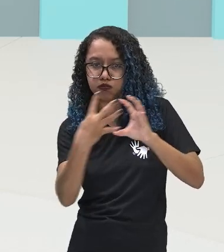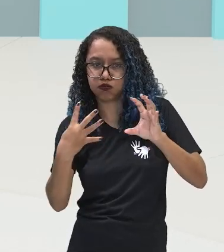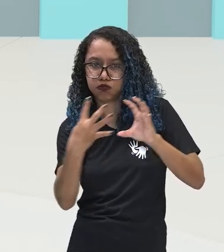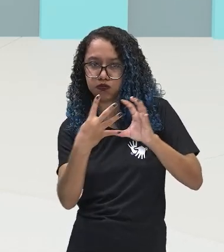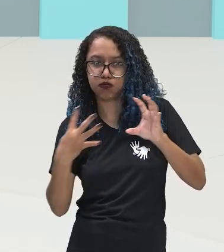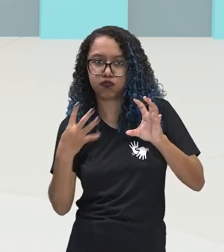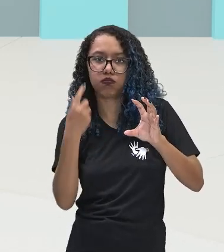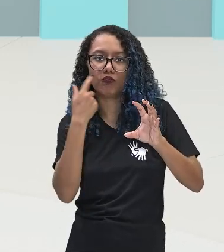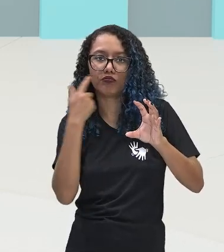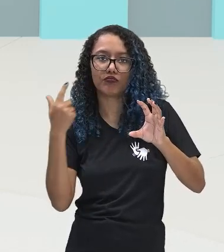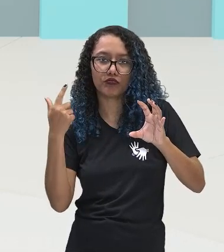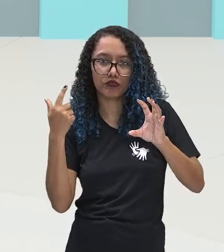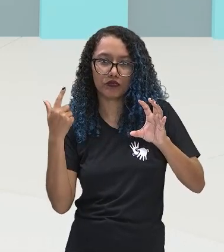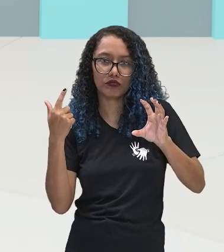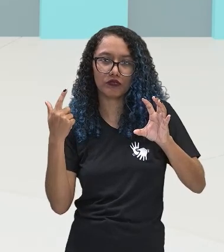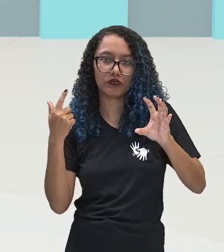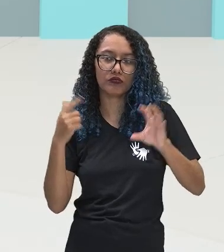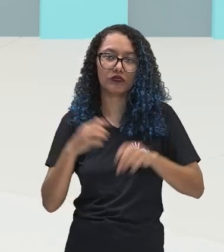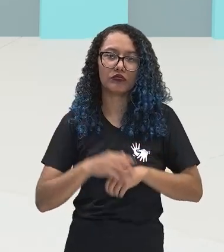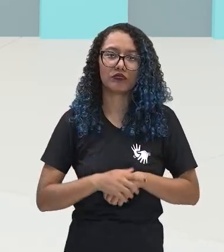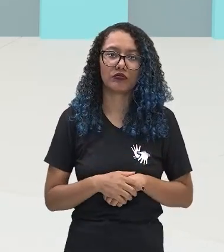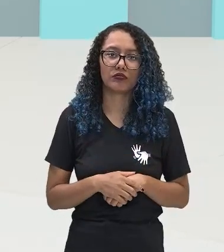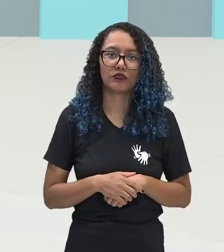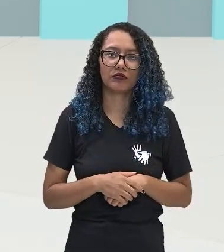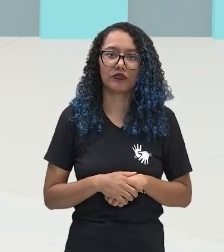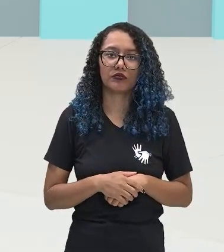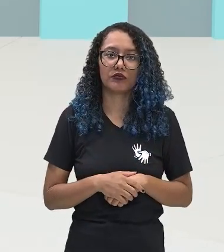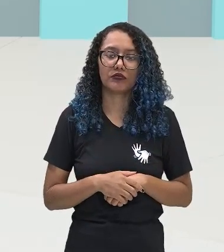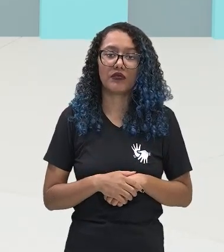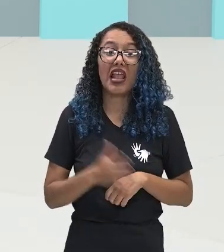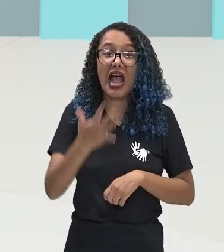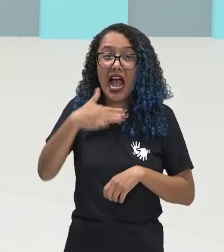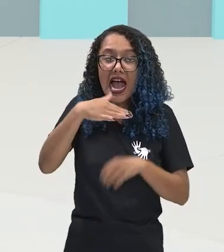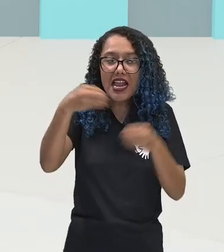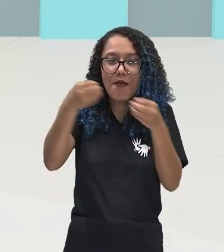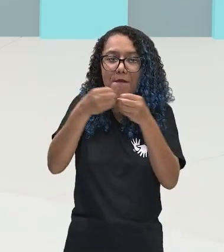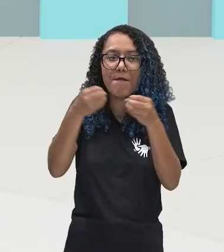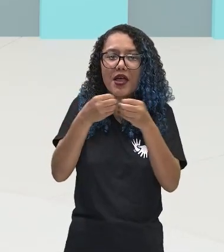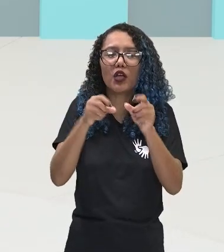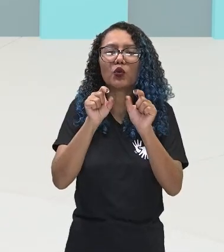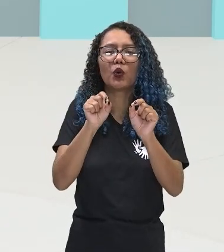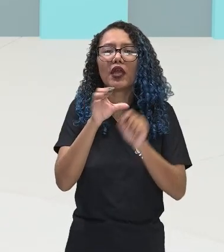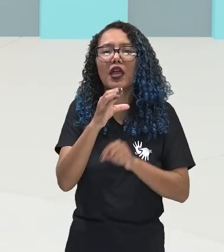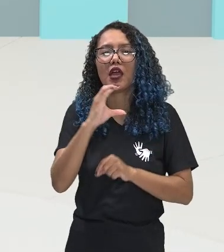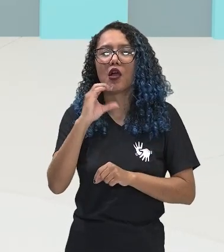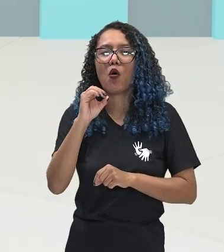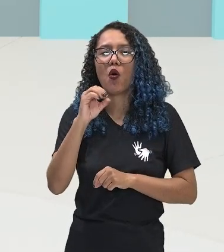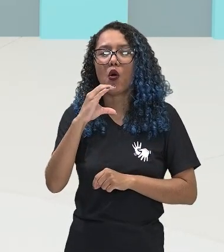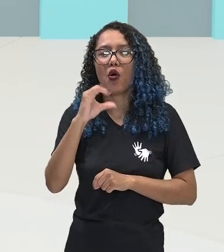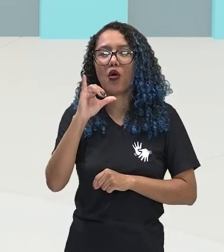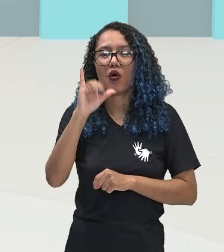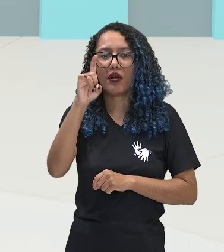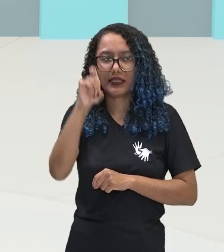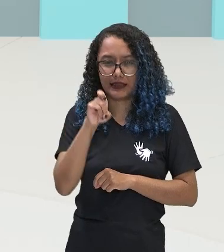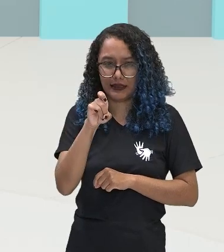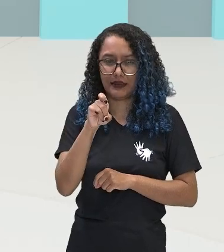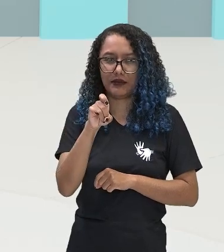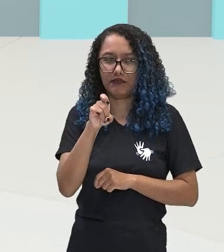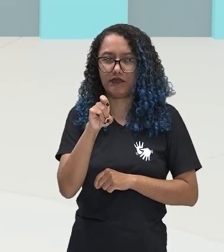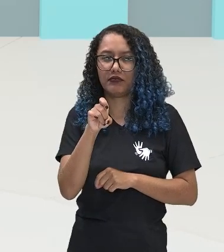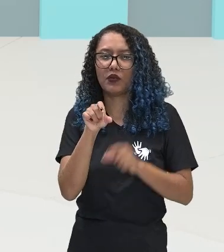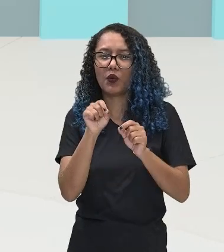ó na região ali próximo da do cox né na na na base da